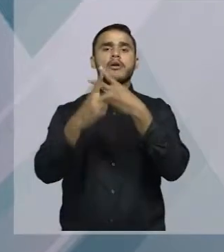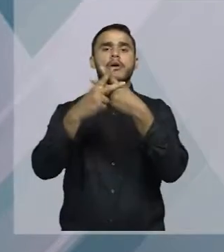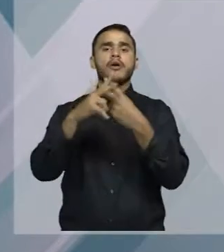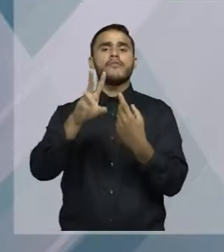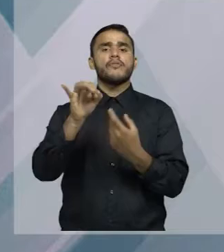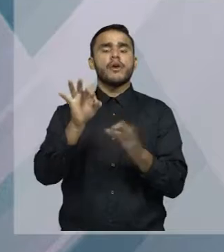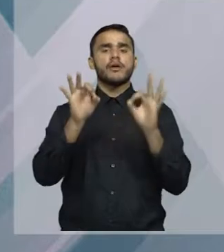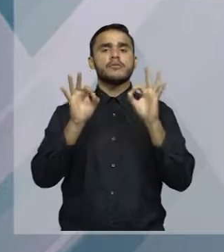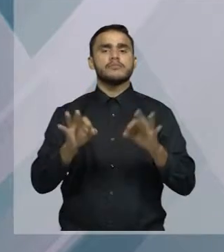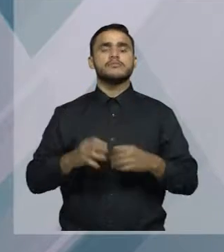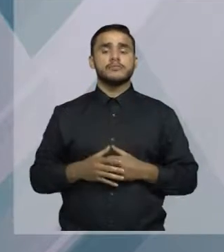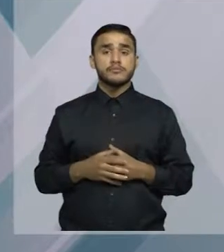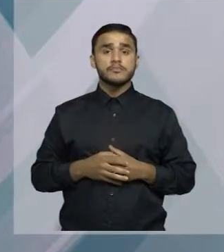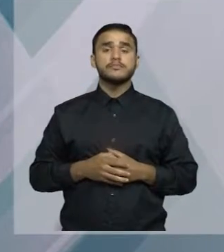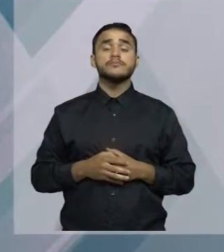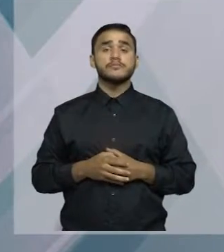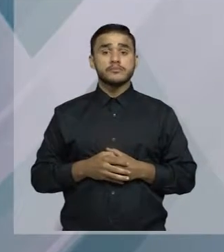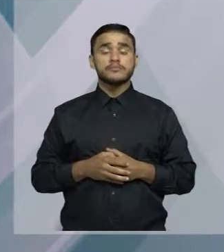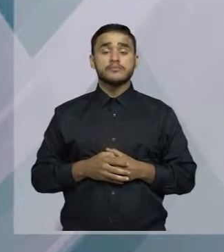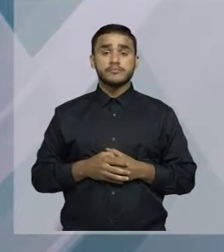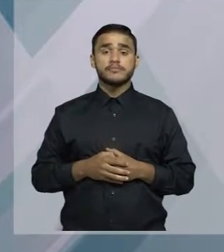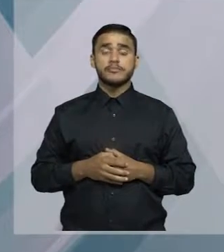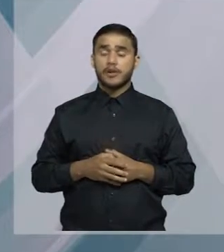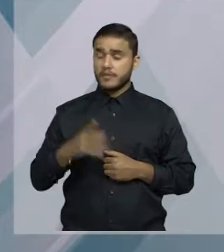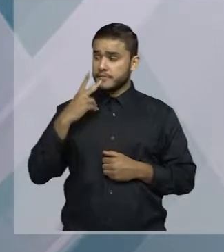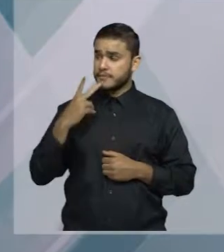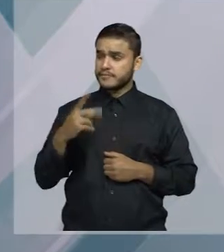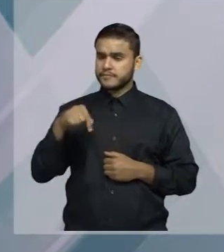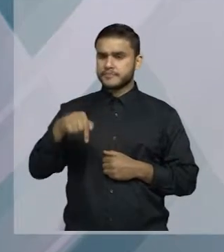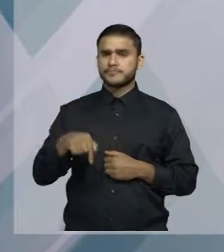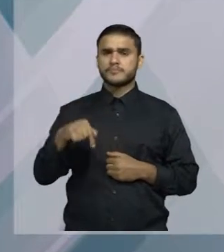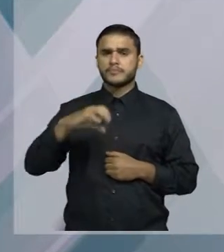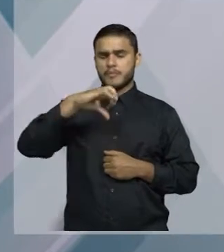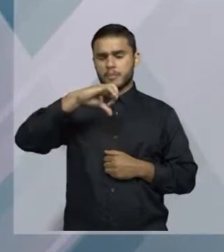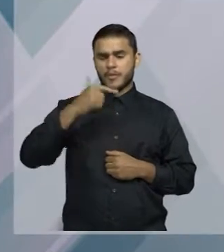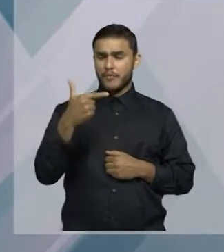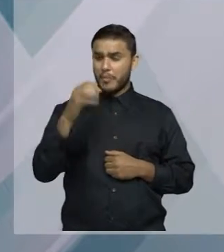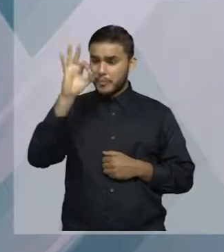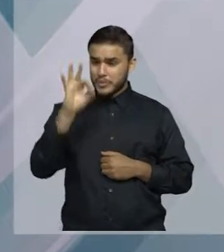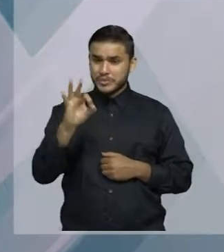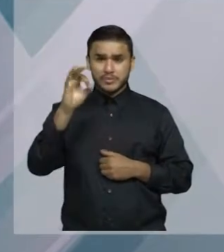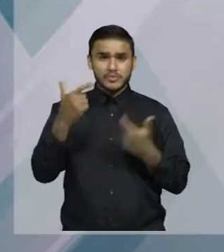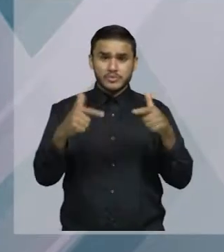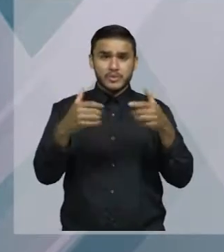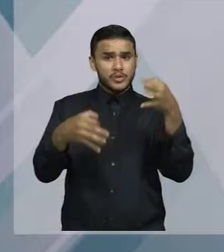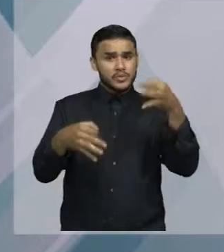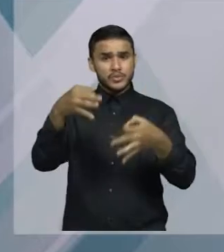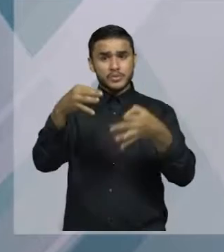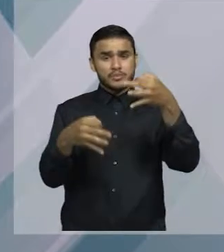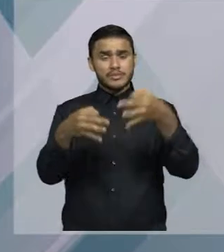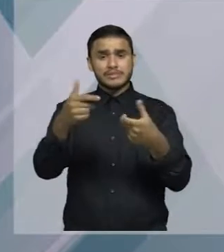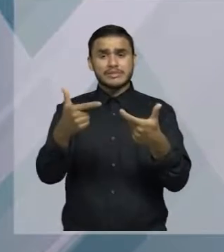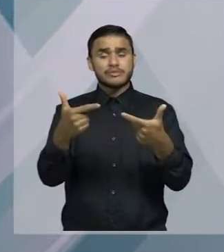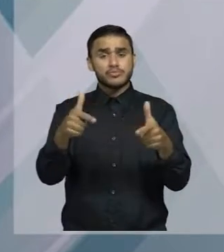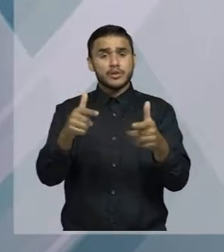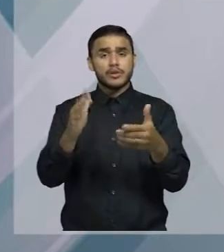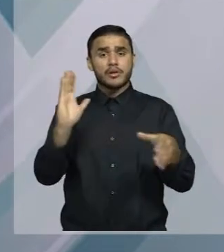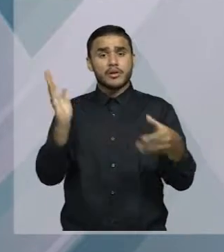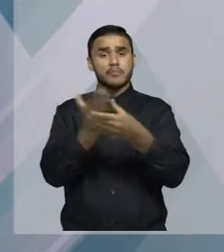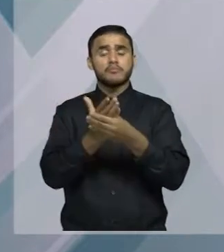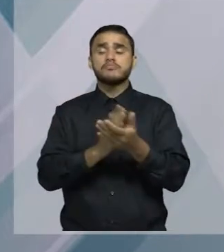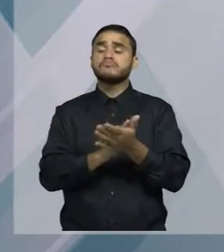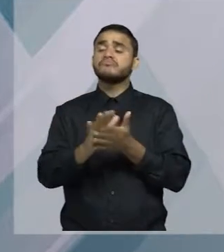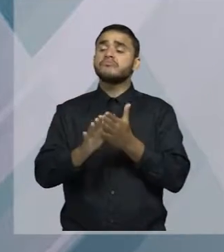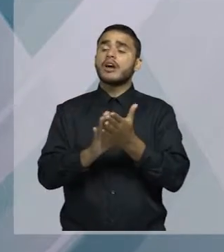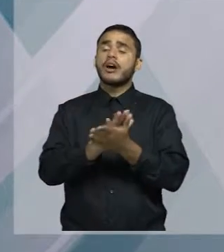pena. E no Brasil tem uma certeza quase inversa. Se você tem 92% dos crimes que não são solucionados,